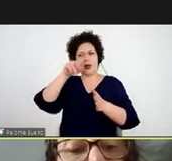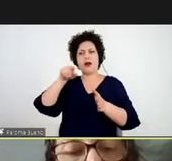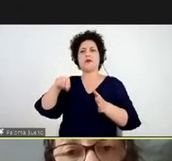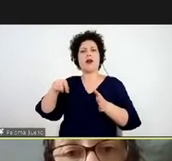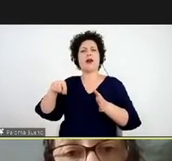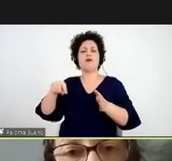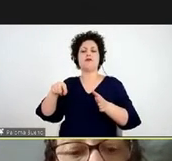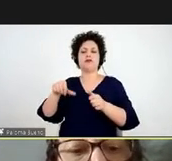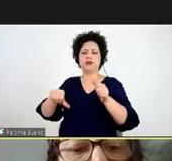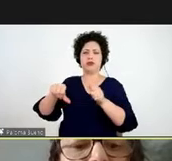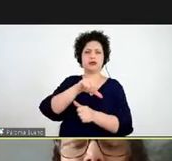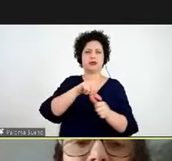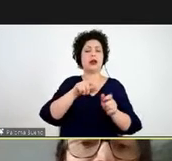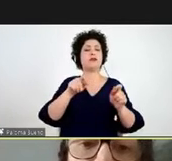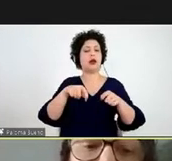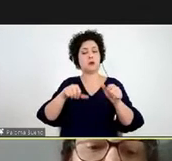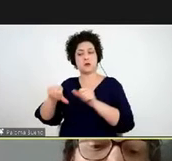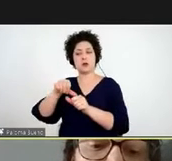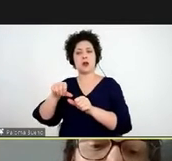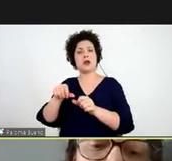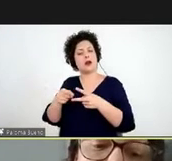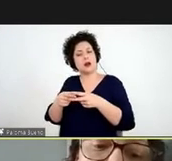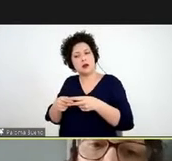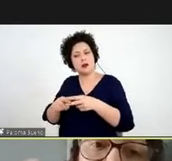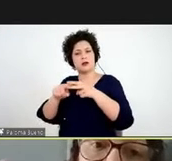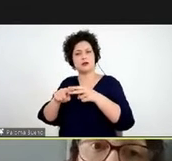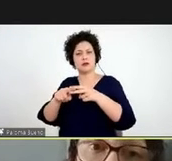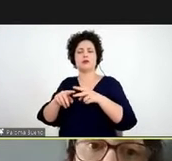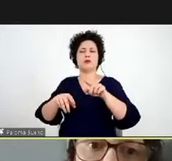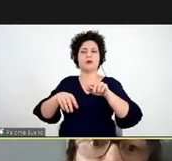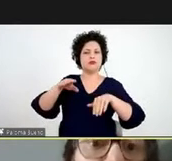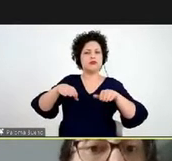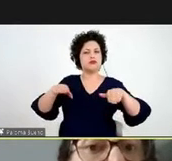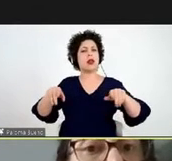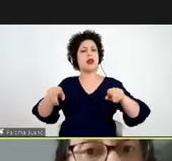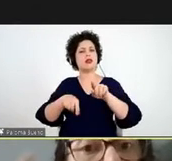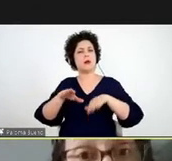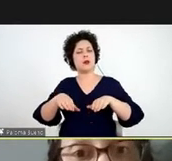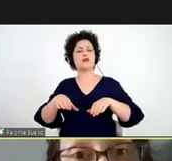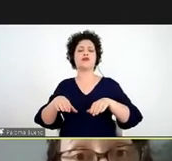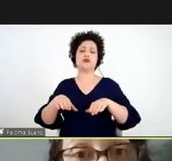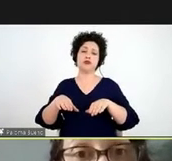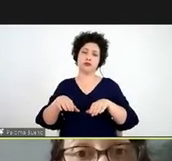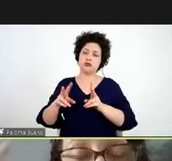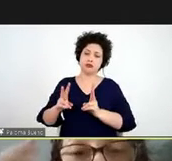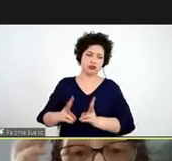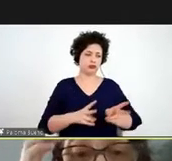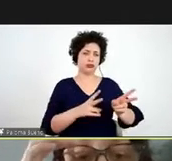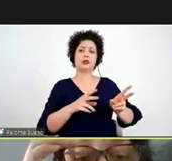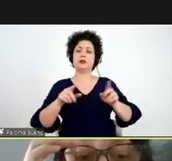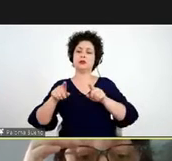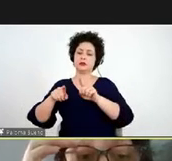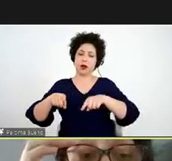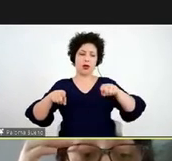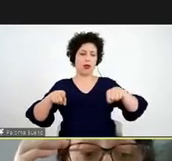ser modificada e alterada em nuances de flutuações que poderiam ser, inclusive, constantes, essas mudanças e